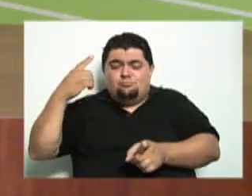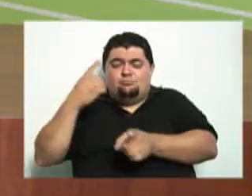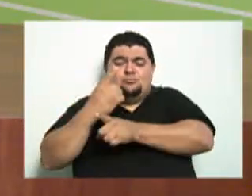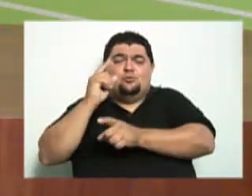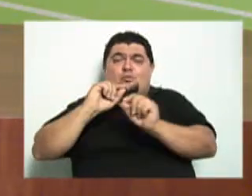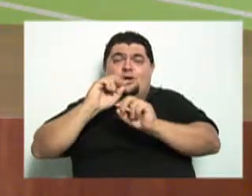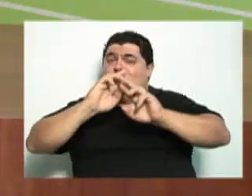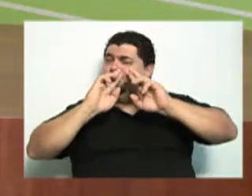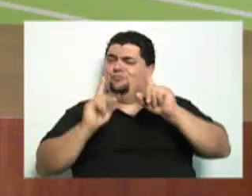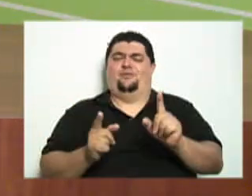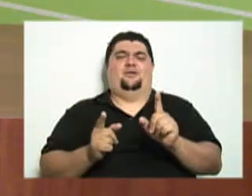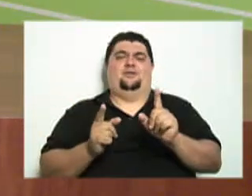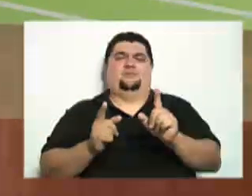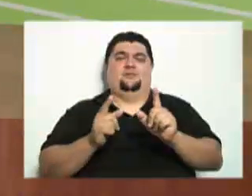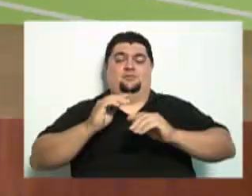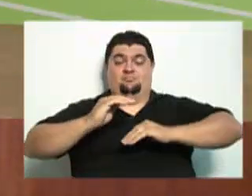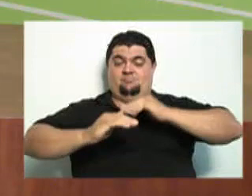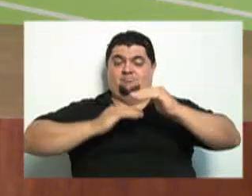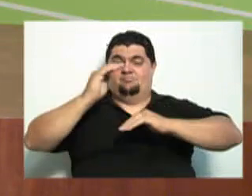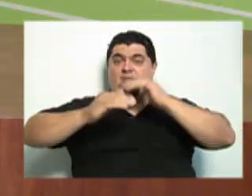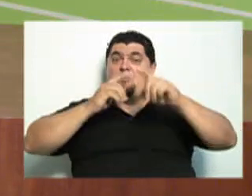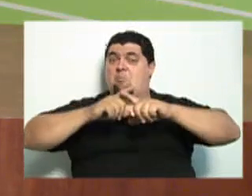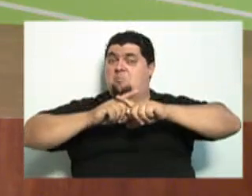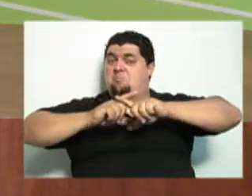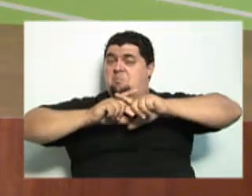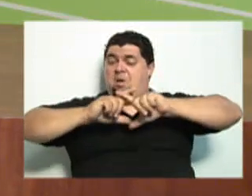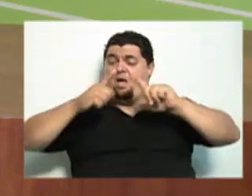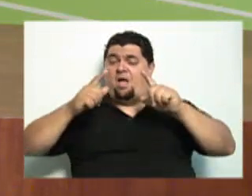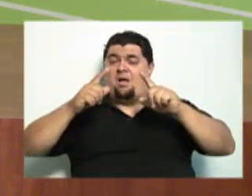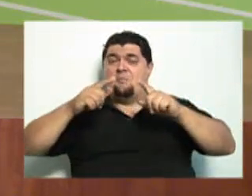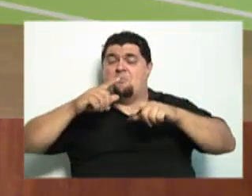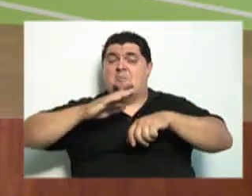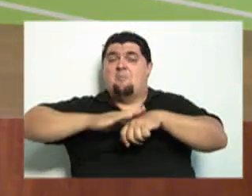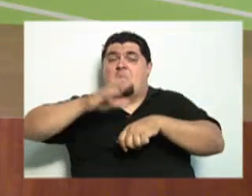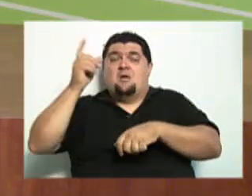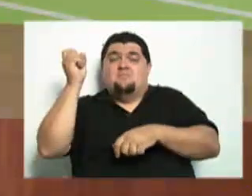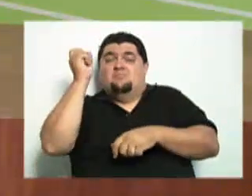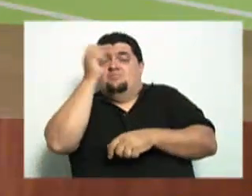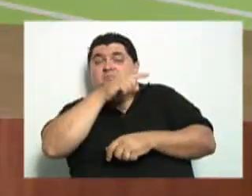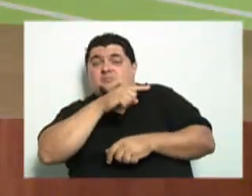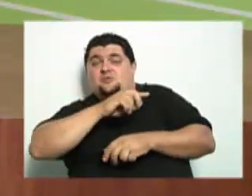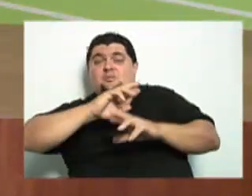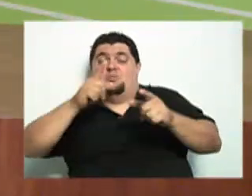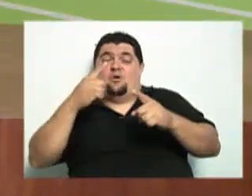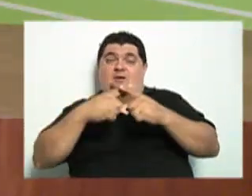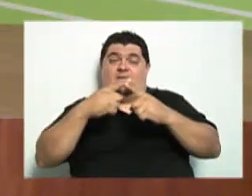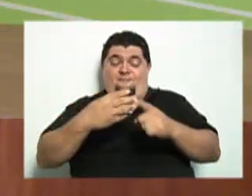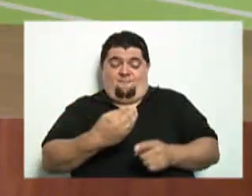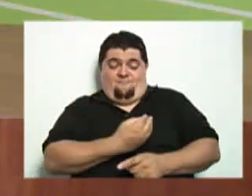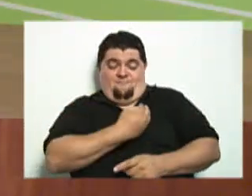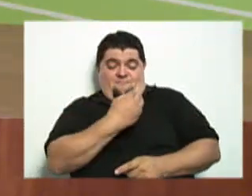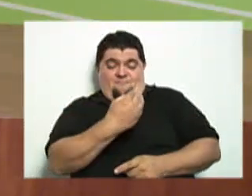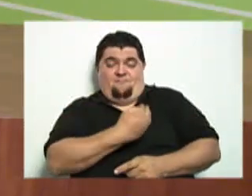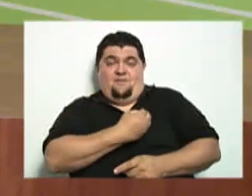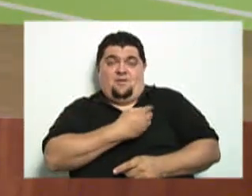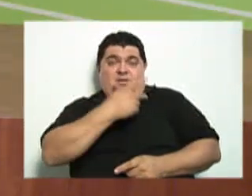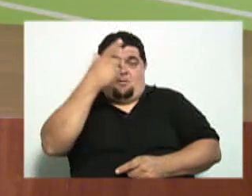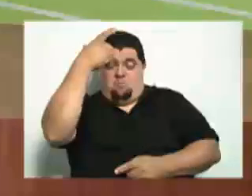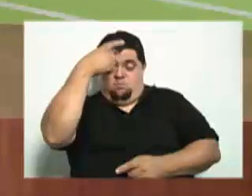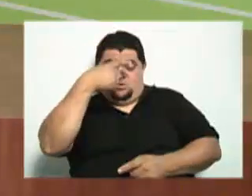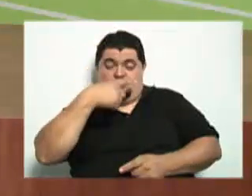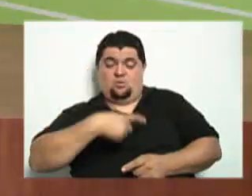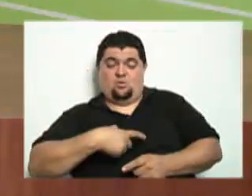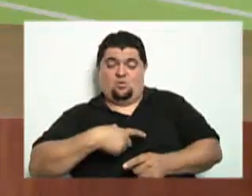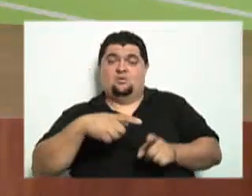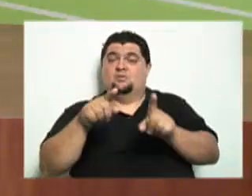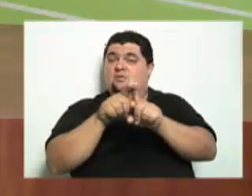a professora Denise, desenvolvimento é muito mais amplo, porque envolve nossa qualidade de vida, nosso bem-estar social, que vai